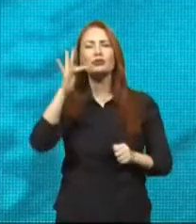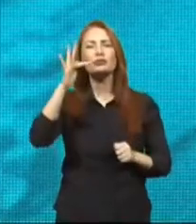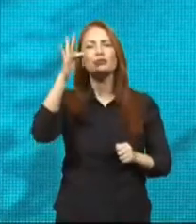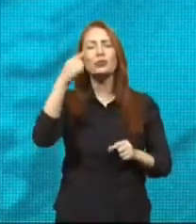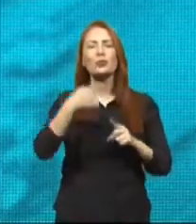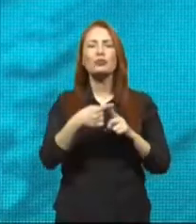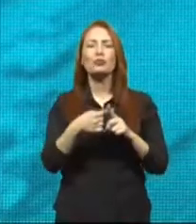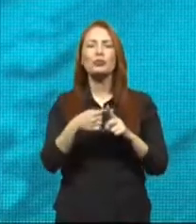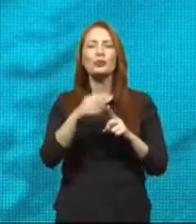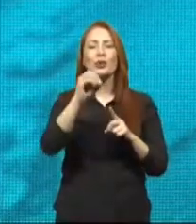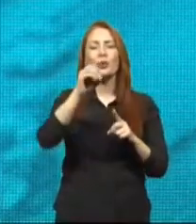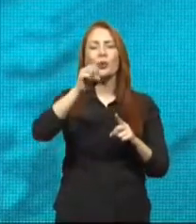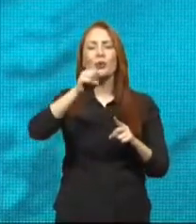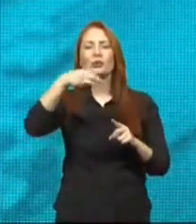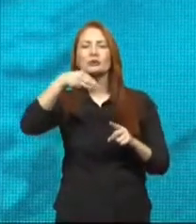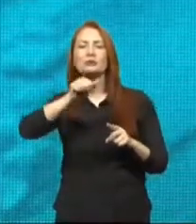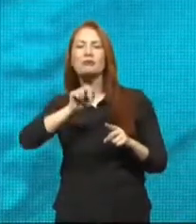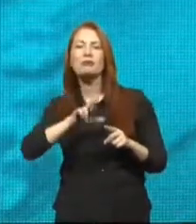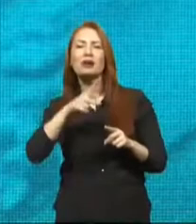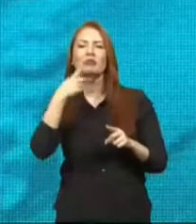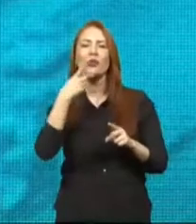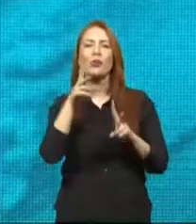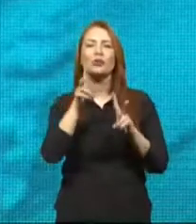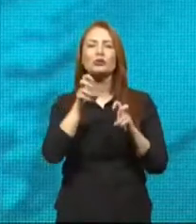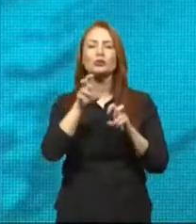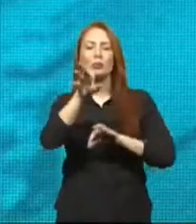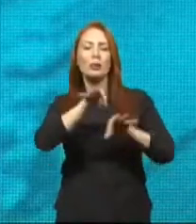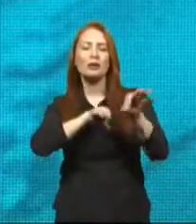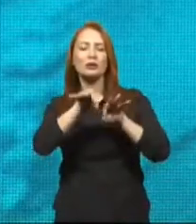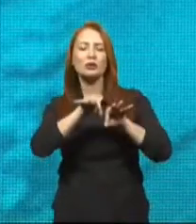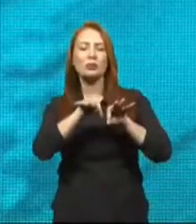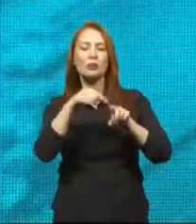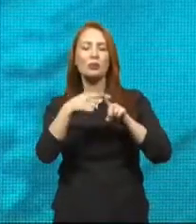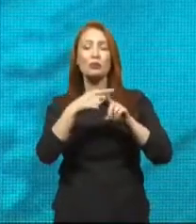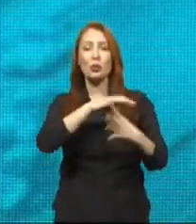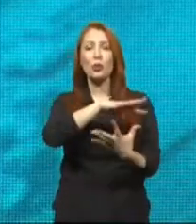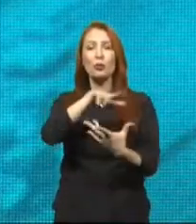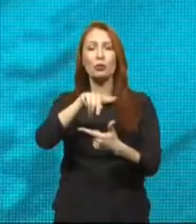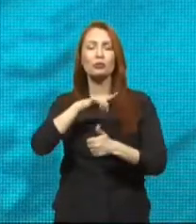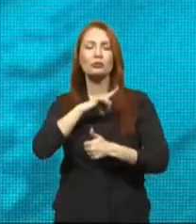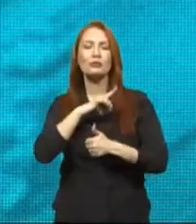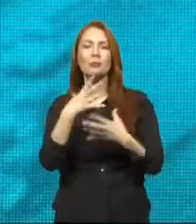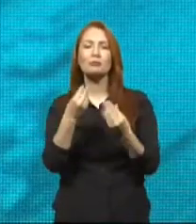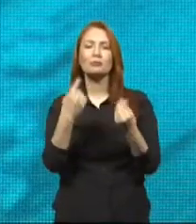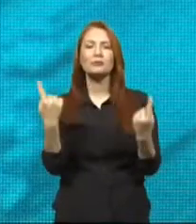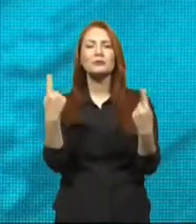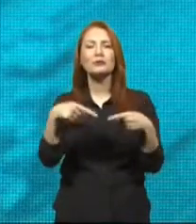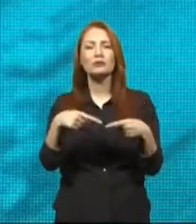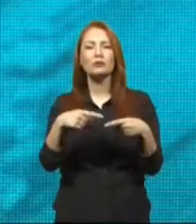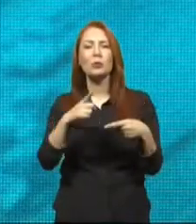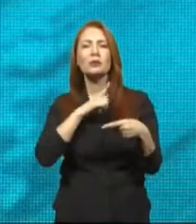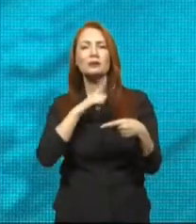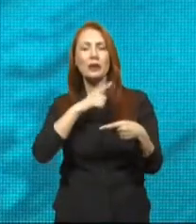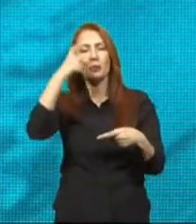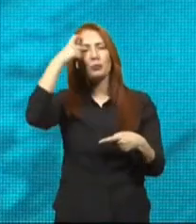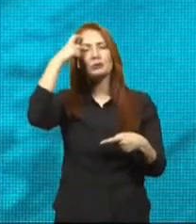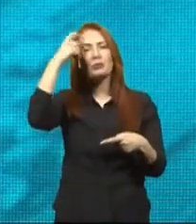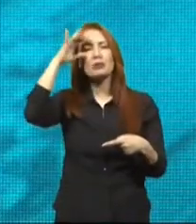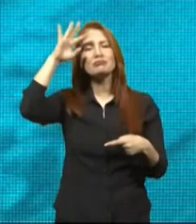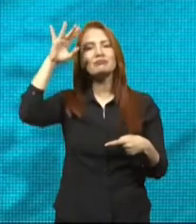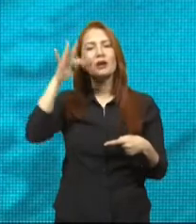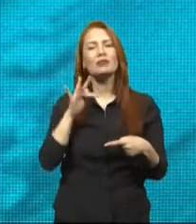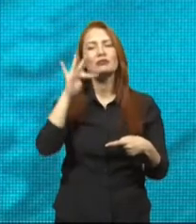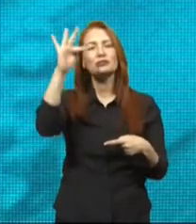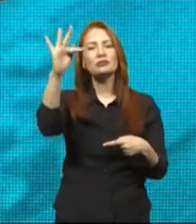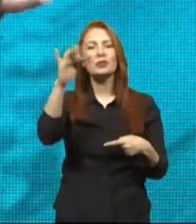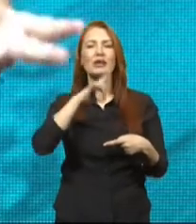em planejamento, né? O mundo, ele nos traz tantos desafios hoje, né? Enfim, tem uma perspectiva no futuro de que a gente vai